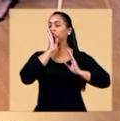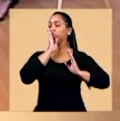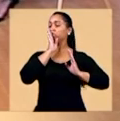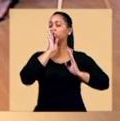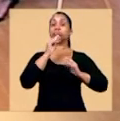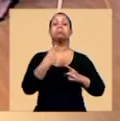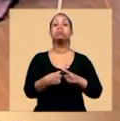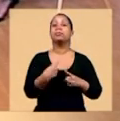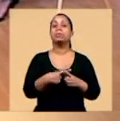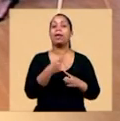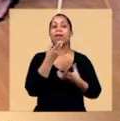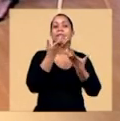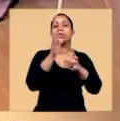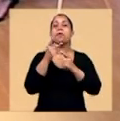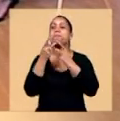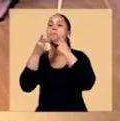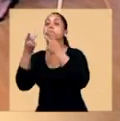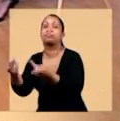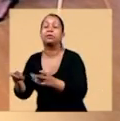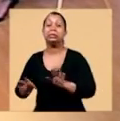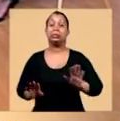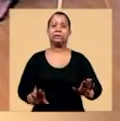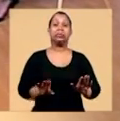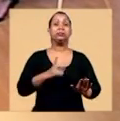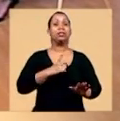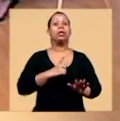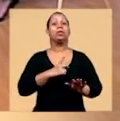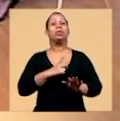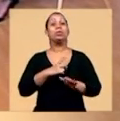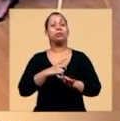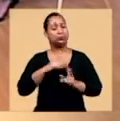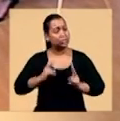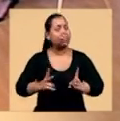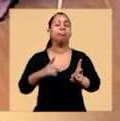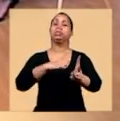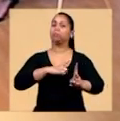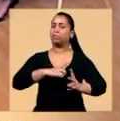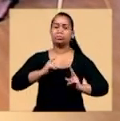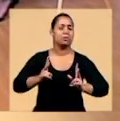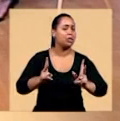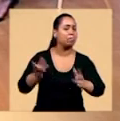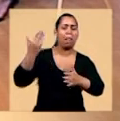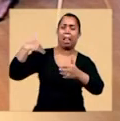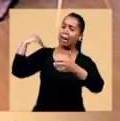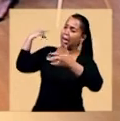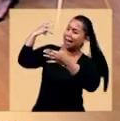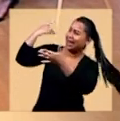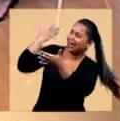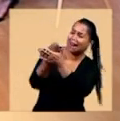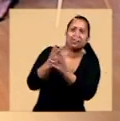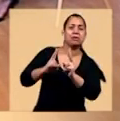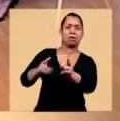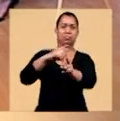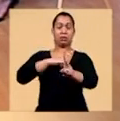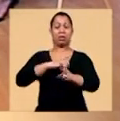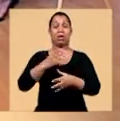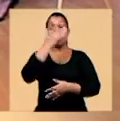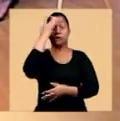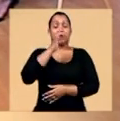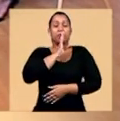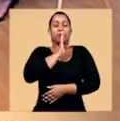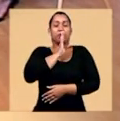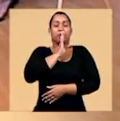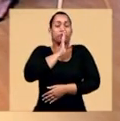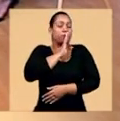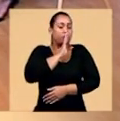que falasse. Mas não necessariamente que a gente tenha mais casos que não passaram. Eu acho que sempre existiu. Sempre existiu. Na minha interpretação, sempre existiu. É que as